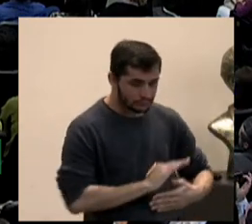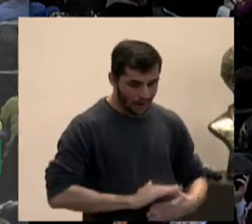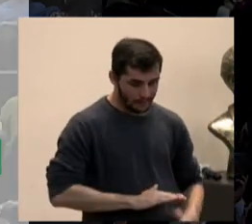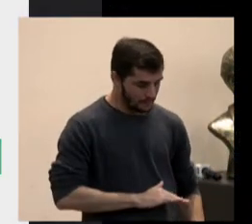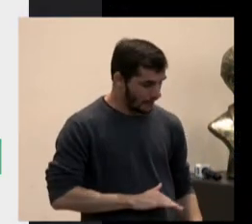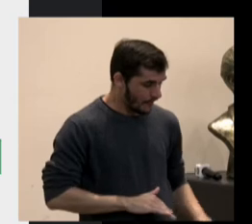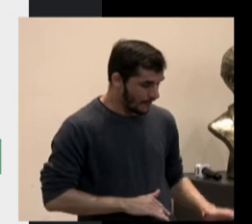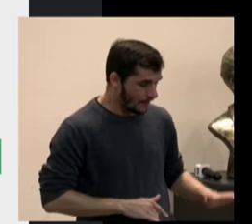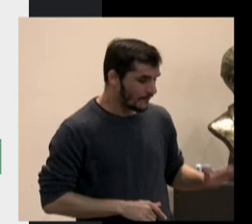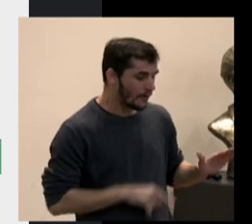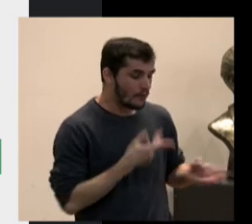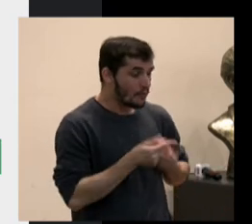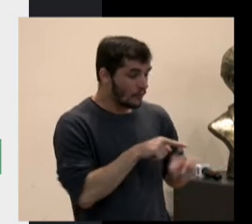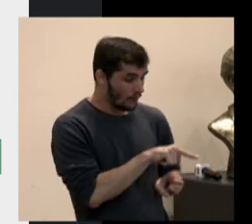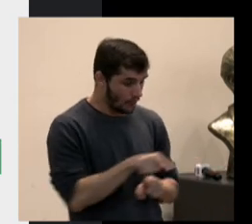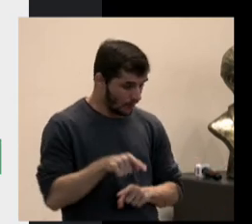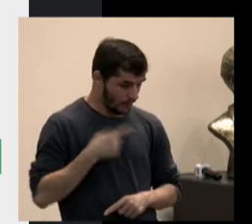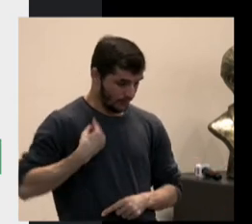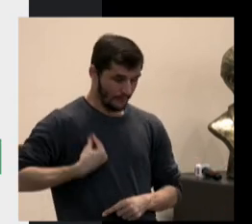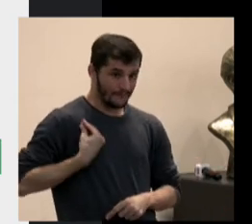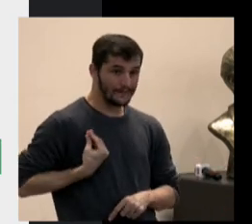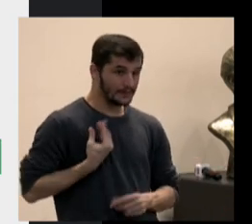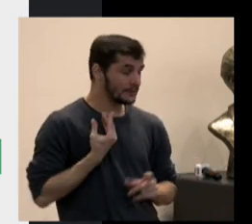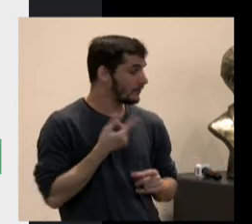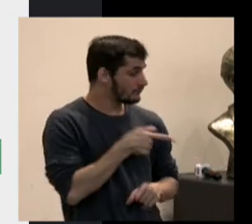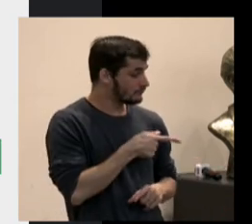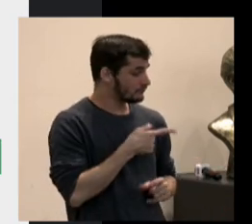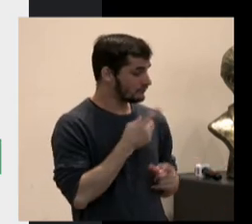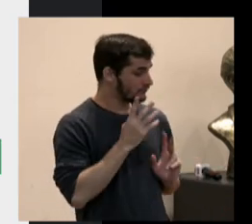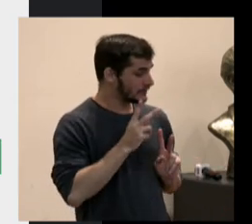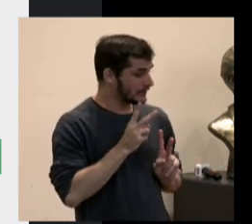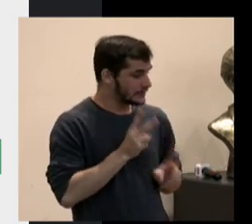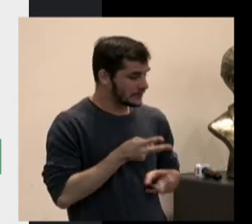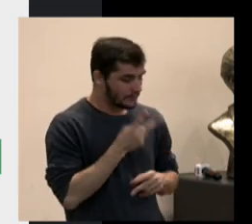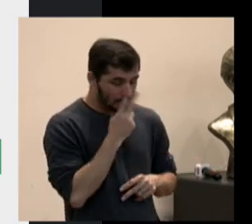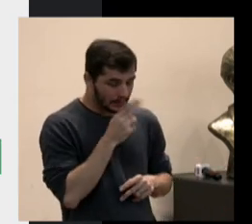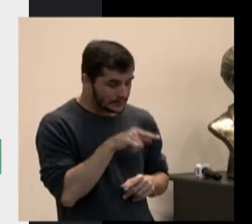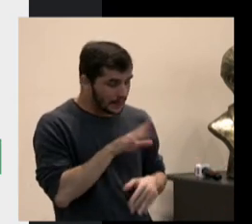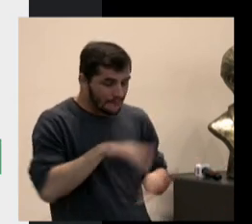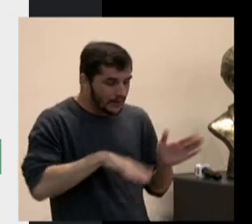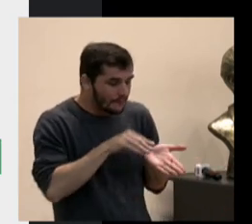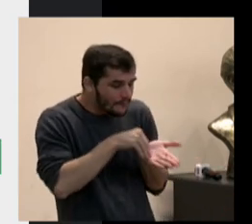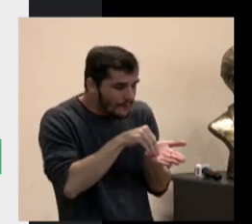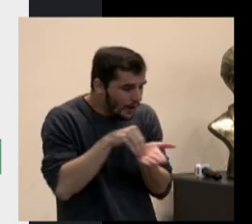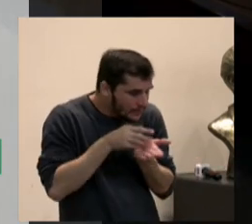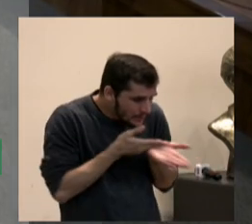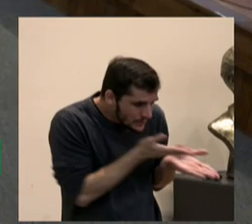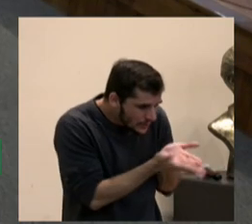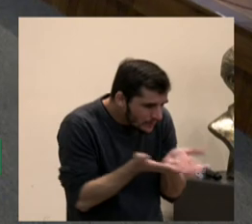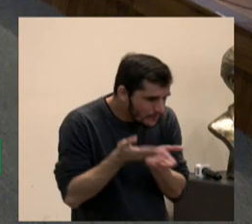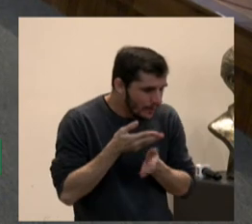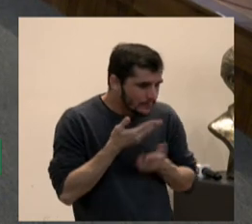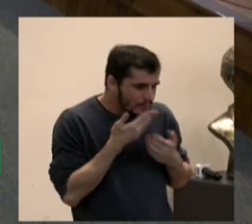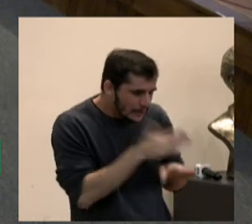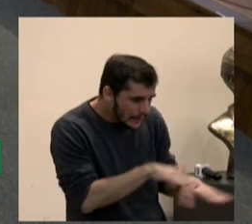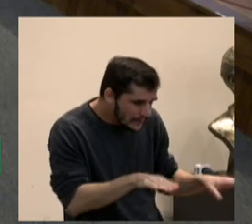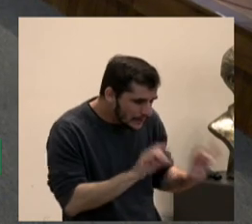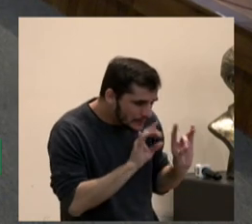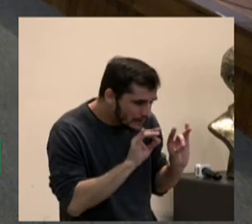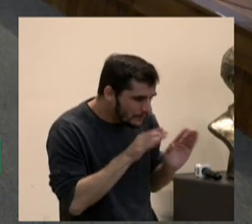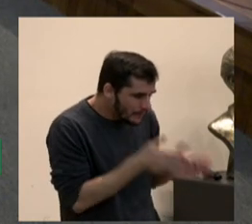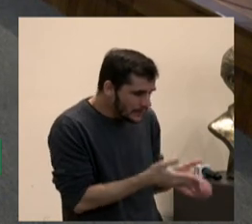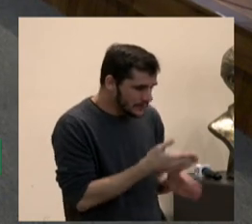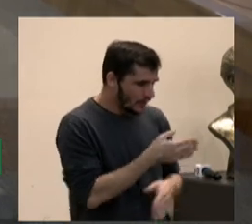uma das questões que nos tem preocupado é a ausência desse atendimento às crianças, especialmente 0 a 1 ano